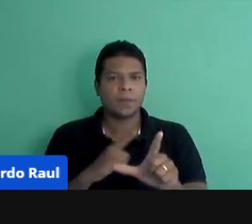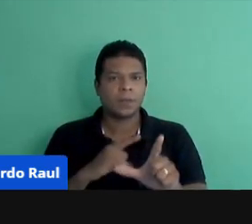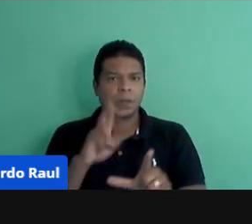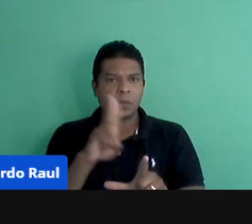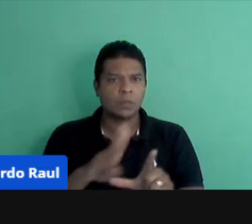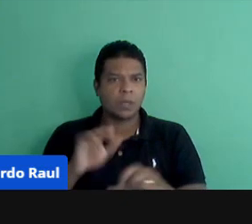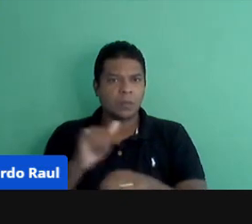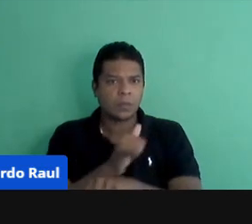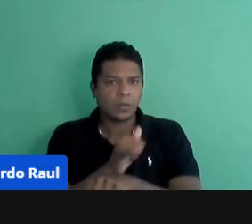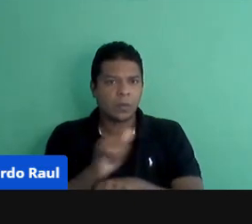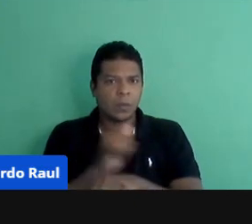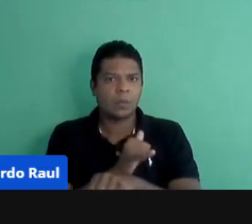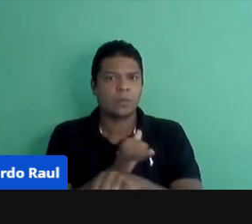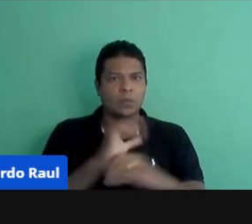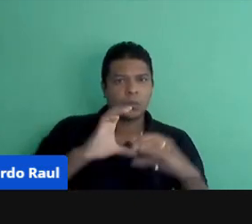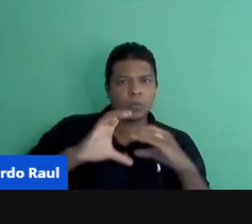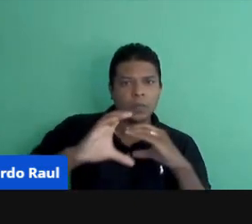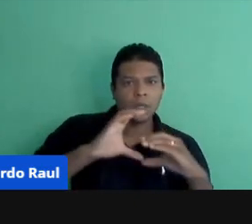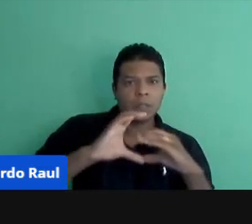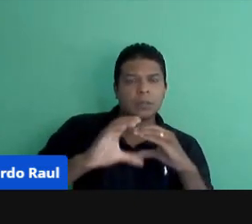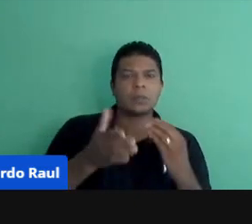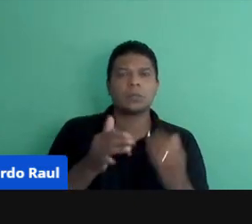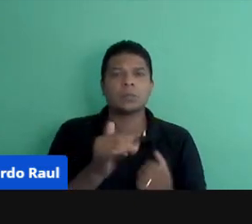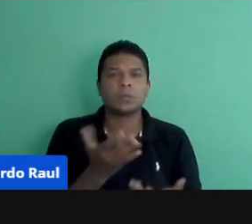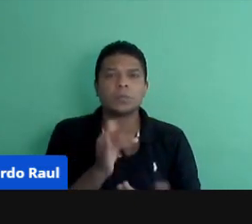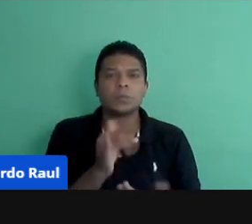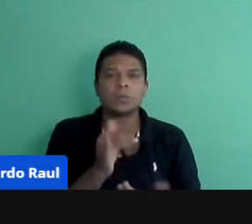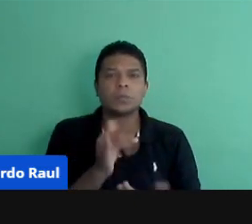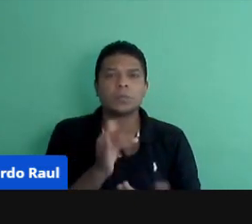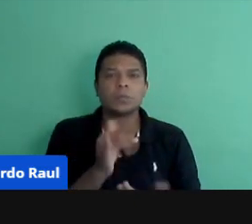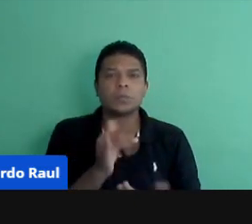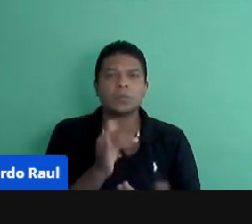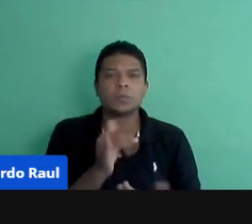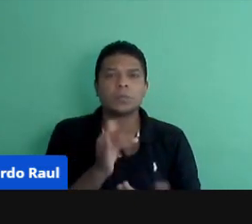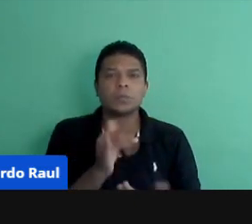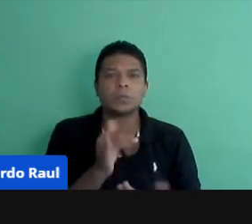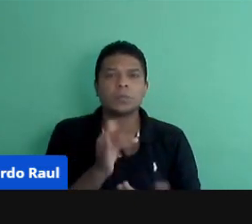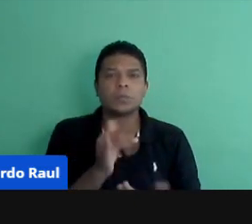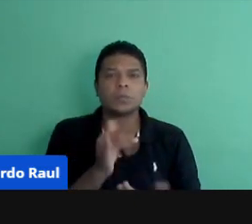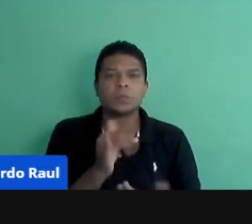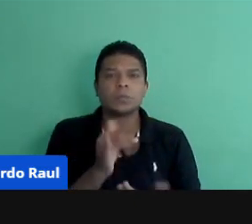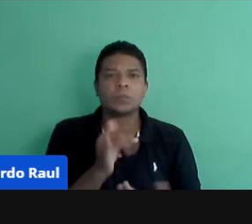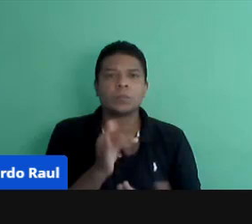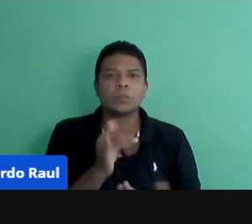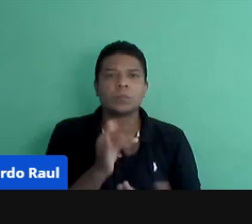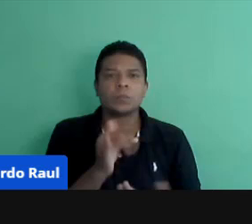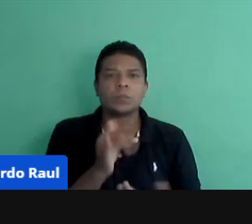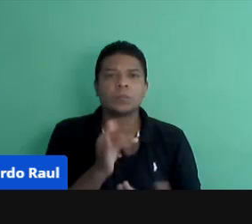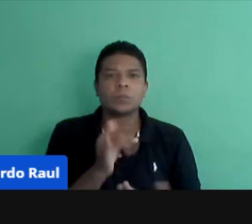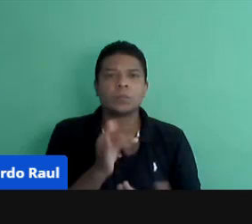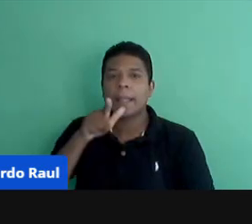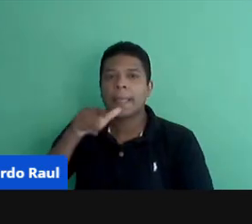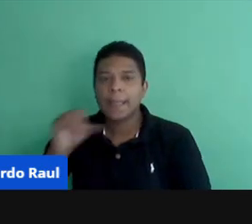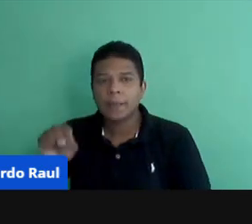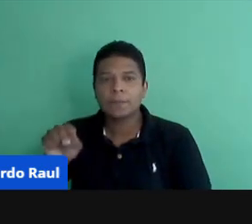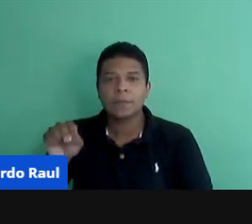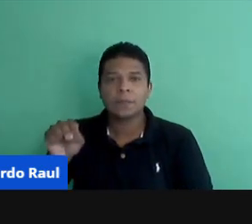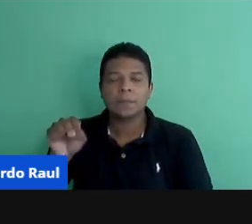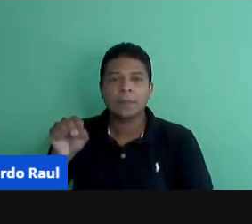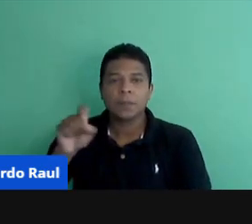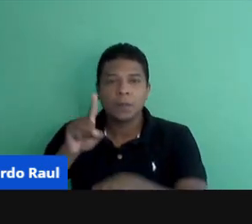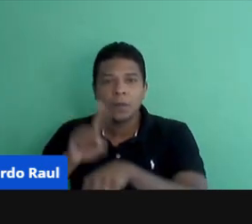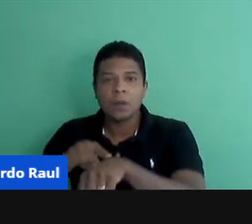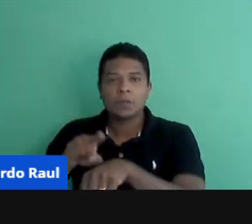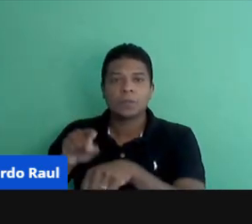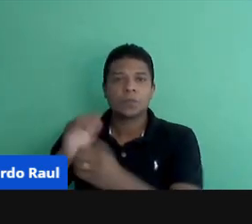estratégia comunicativa, assim, no sentido, por exemplo, de usar marcadores linguísticos para demarcar o momento da aula,